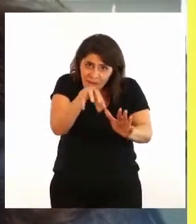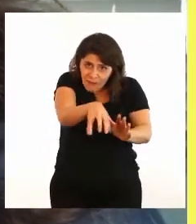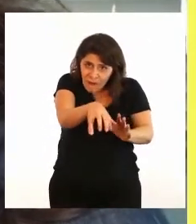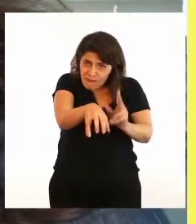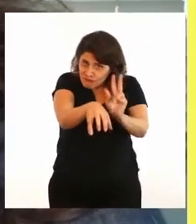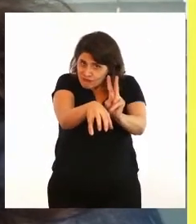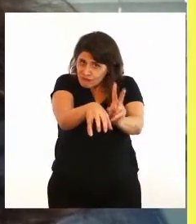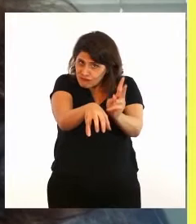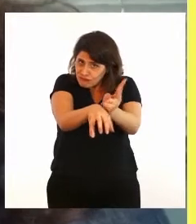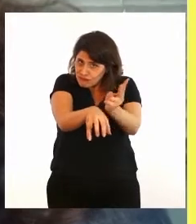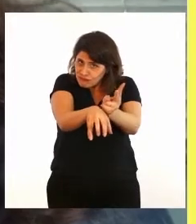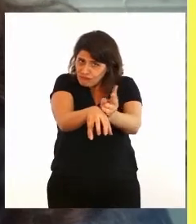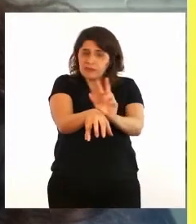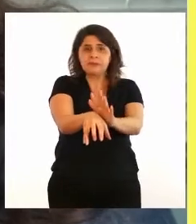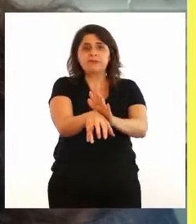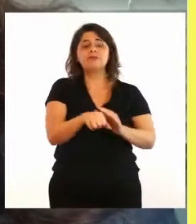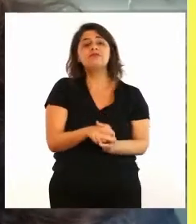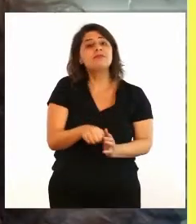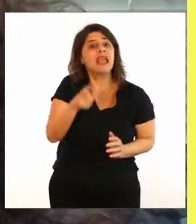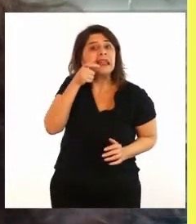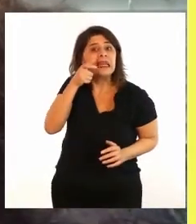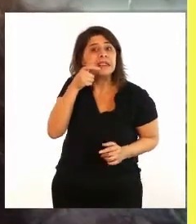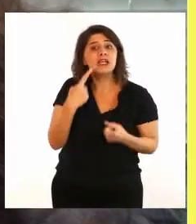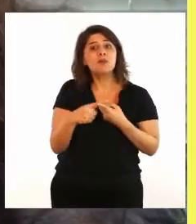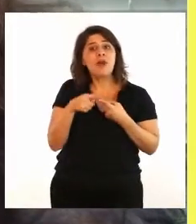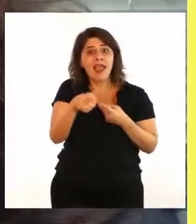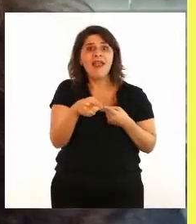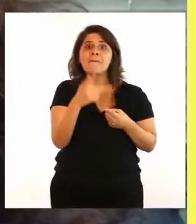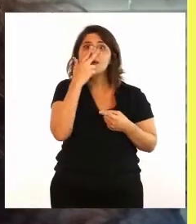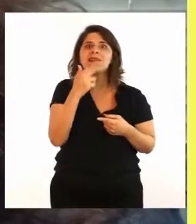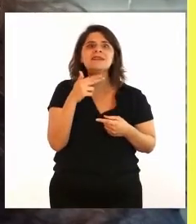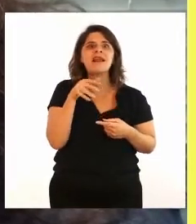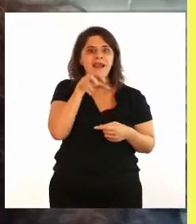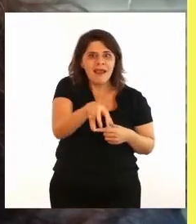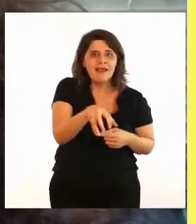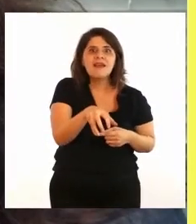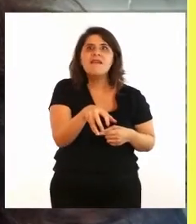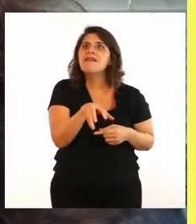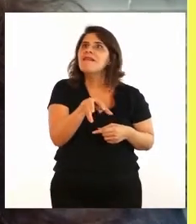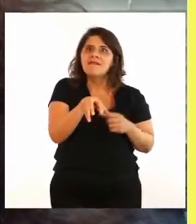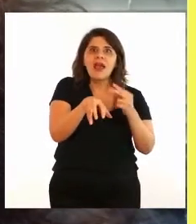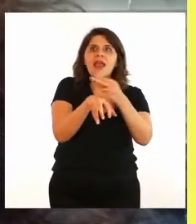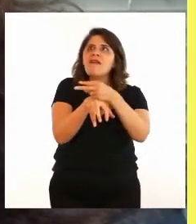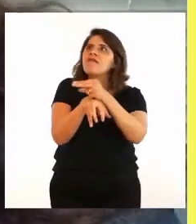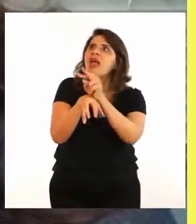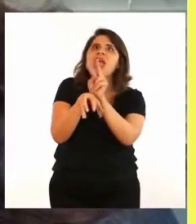achei assim uma coisa interessante, que ele vai acompanhar todo o processo assim